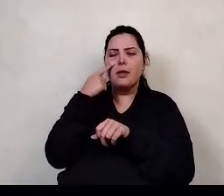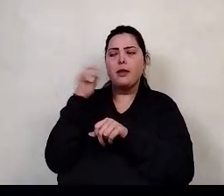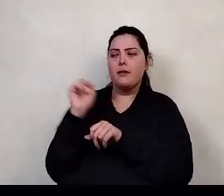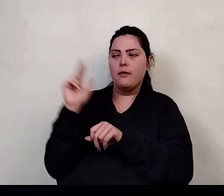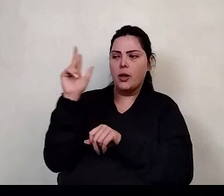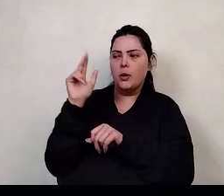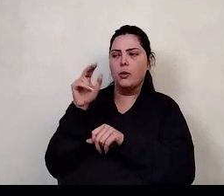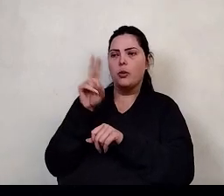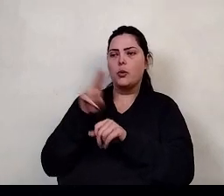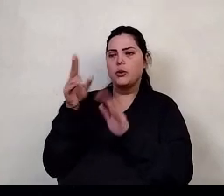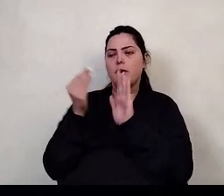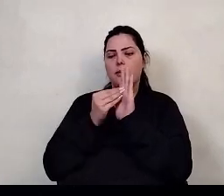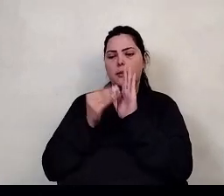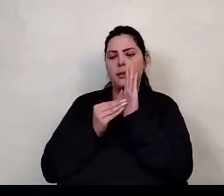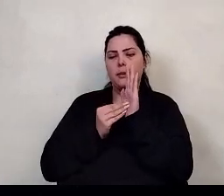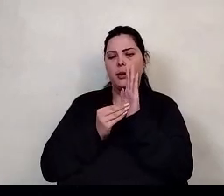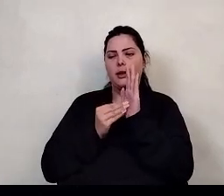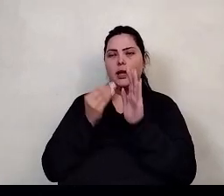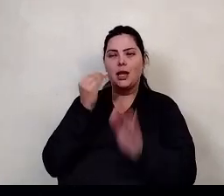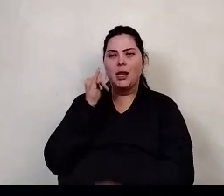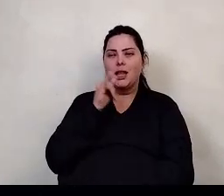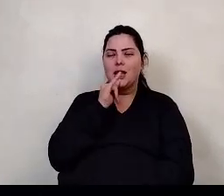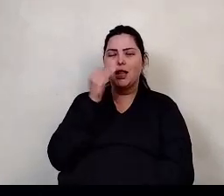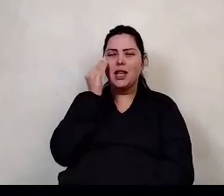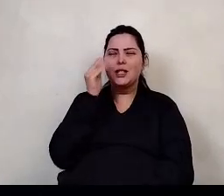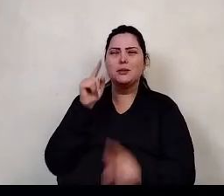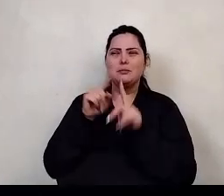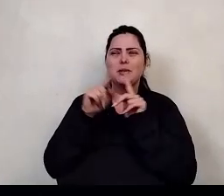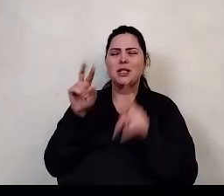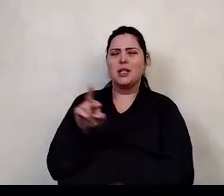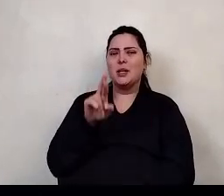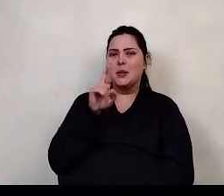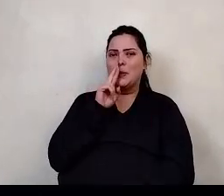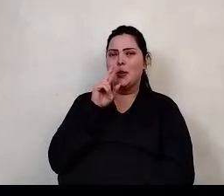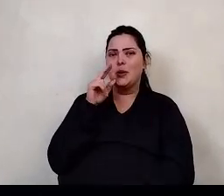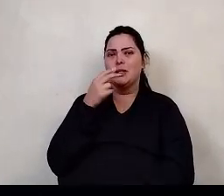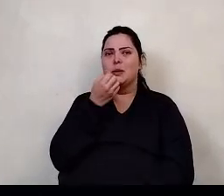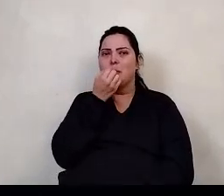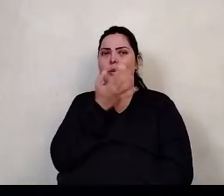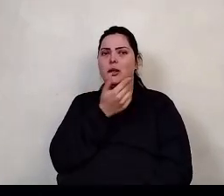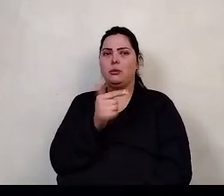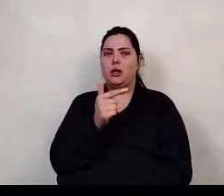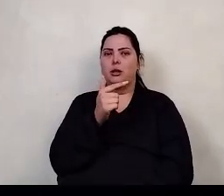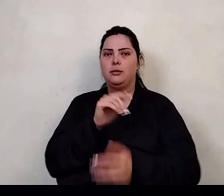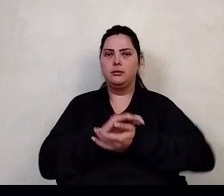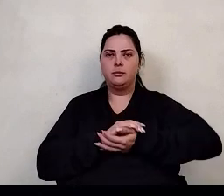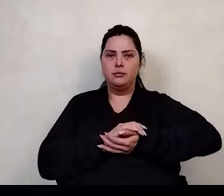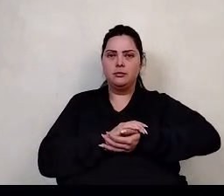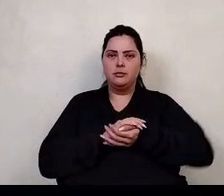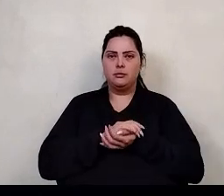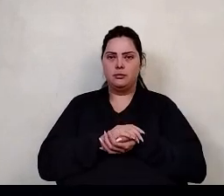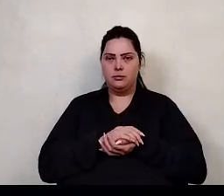implementa testes, mas ainda assim parece que não tem um retorno bacana com relação aos testes.